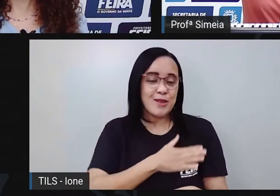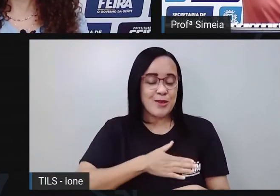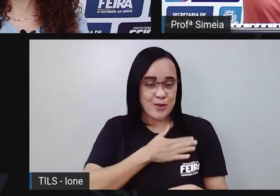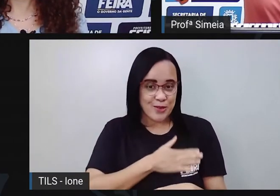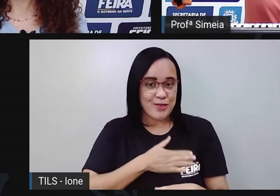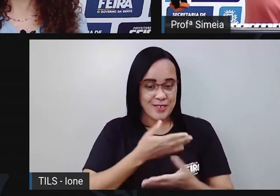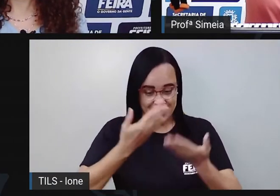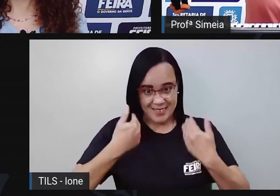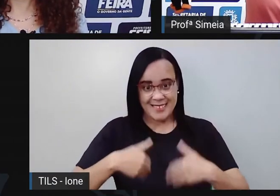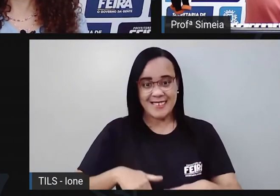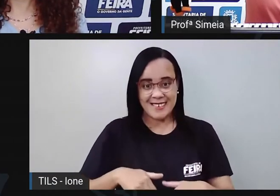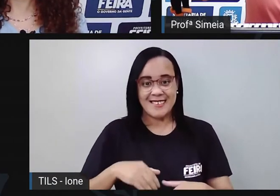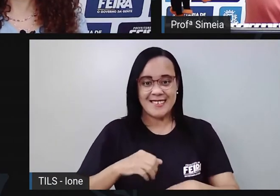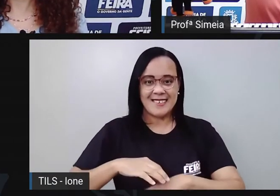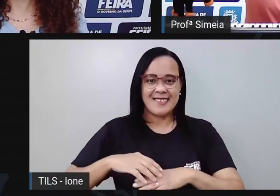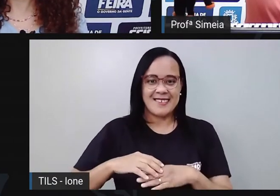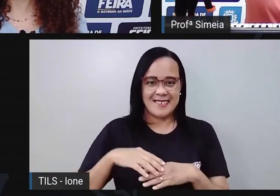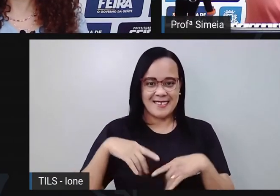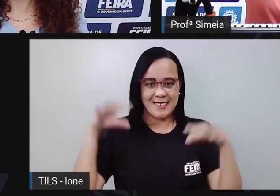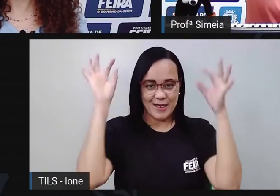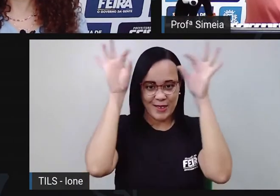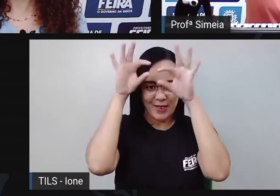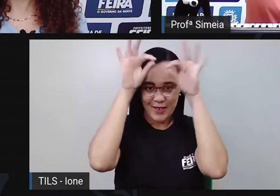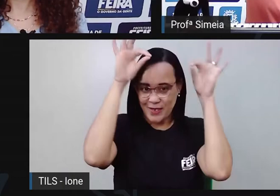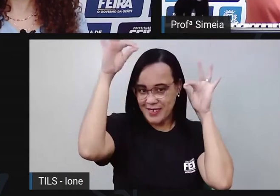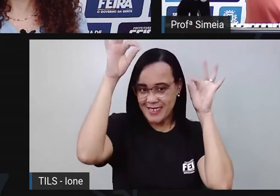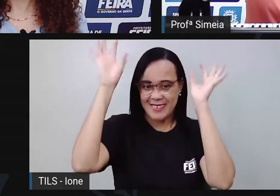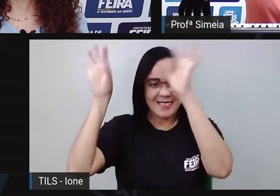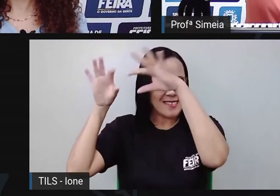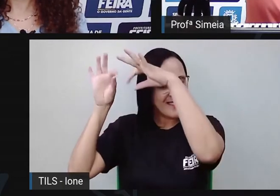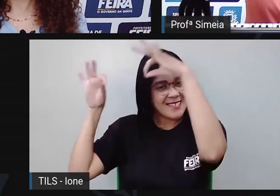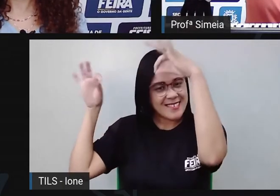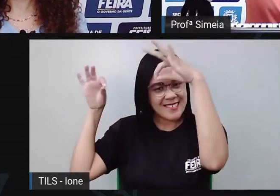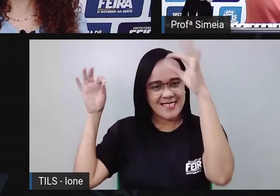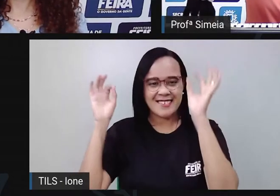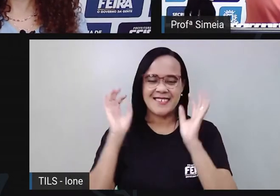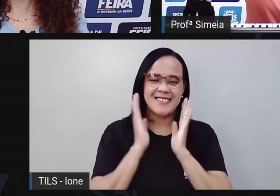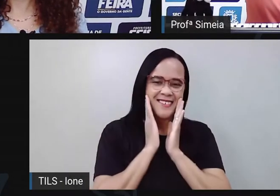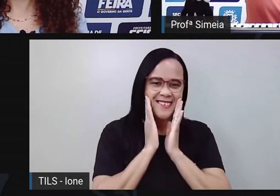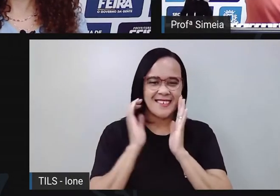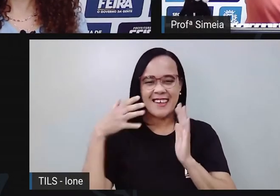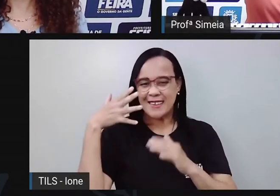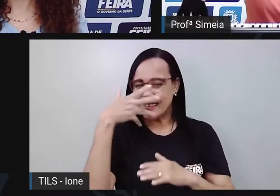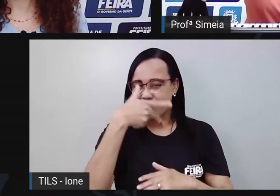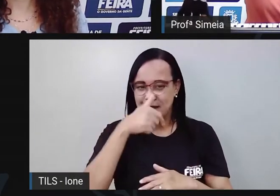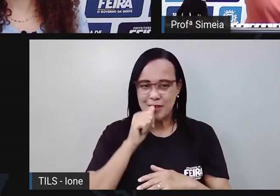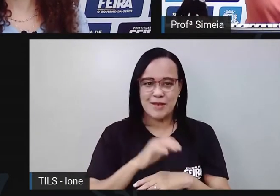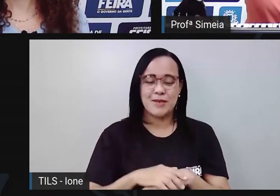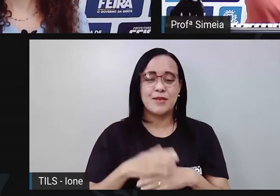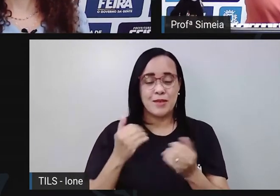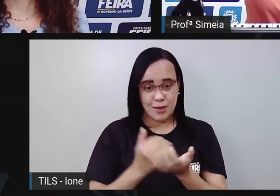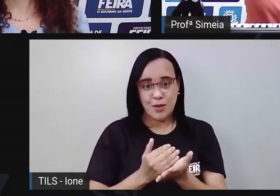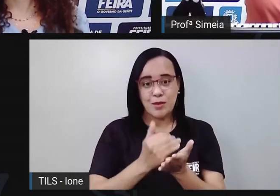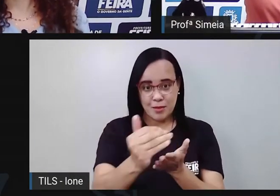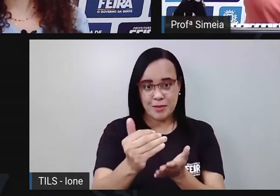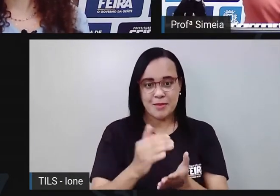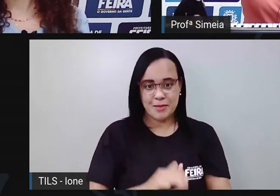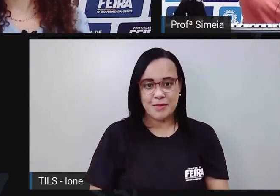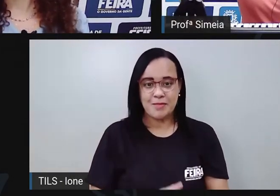do look Olha gente lacinho dela como tá fofa vamos começar